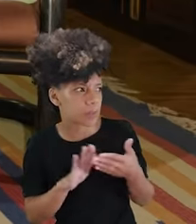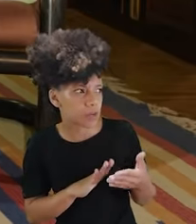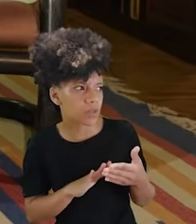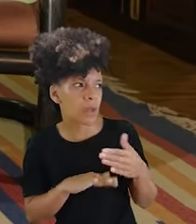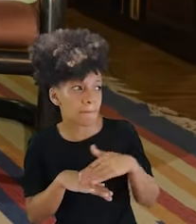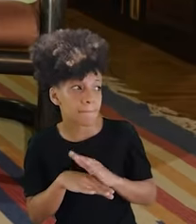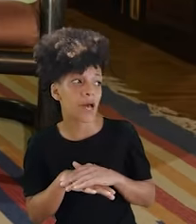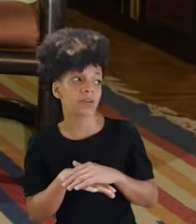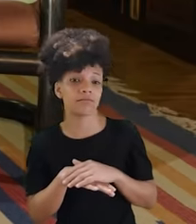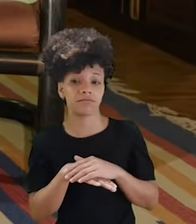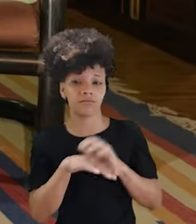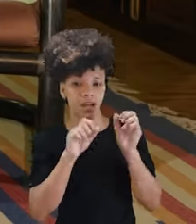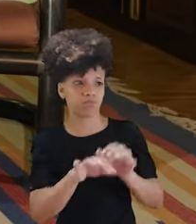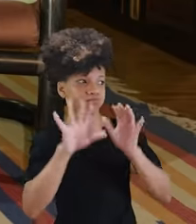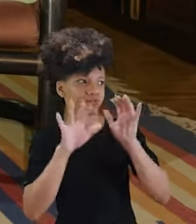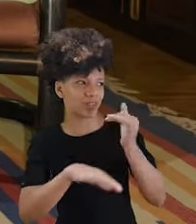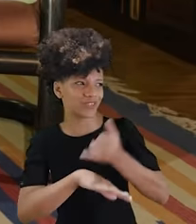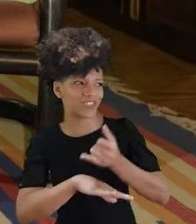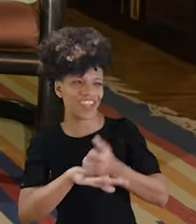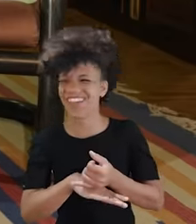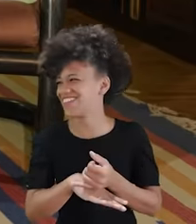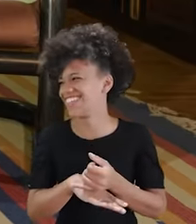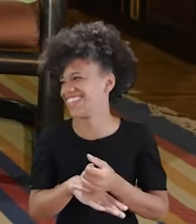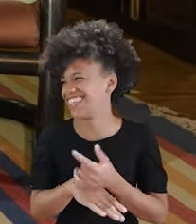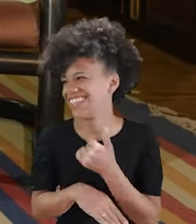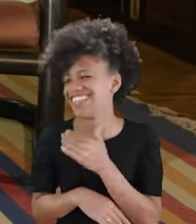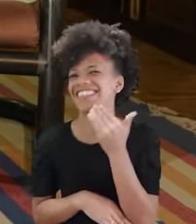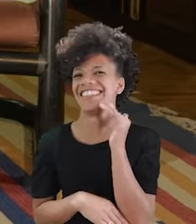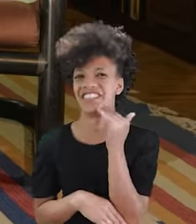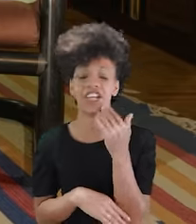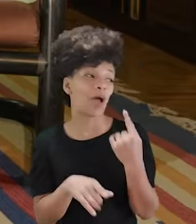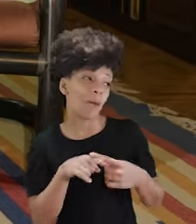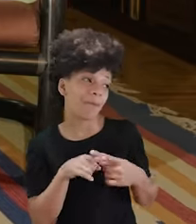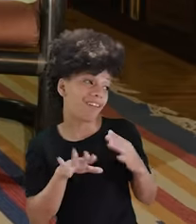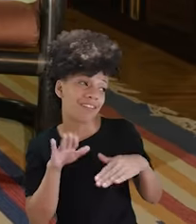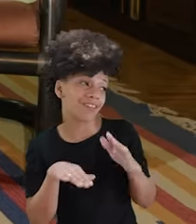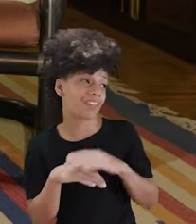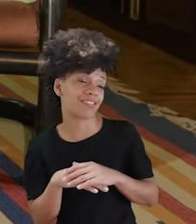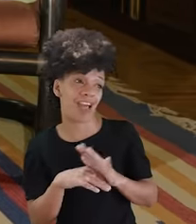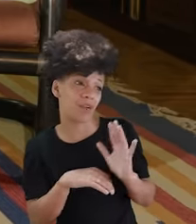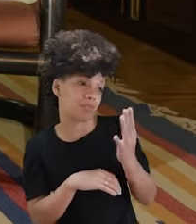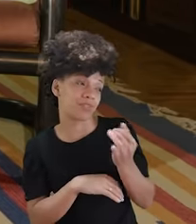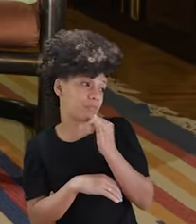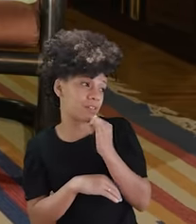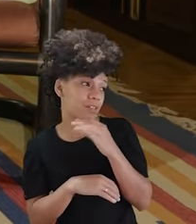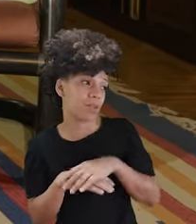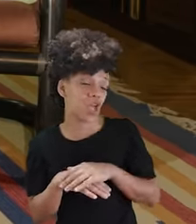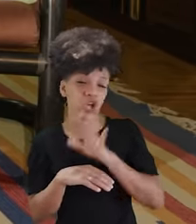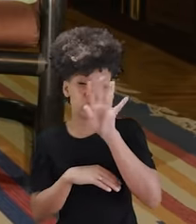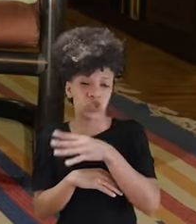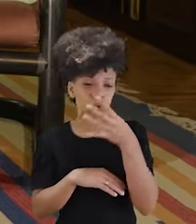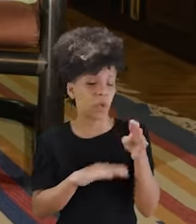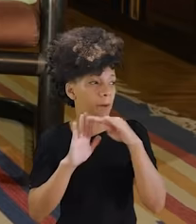Zé porque às vezes acontecia de uma escala que eles estavam contando por exemplo para ir conhecer a cidade